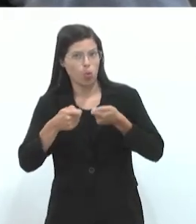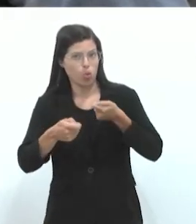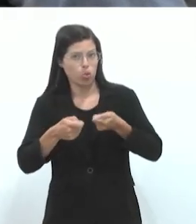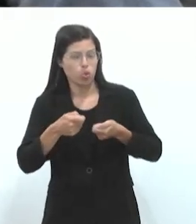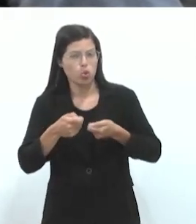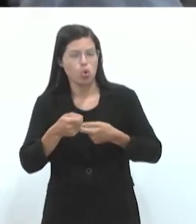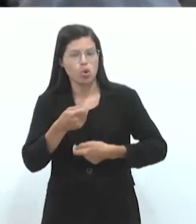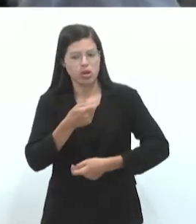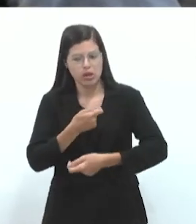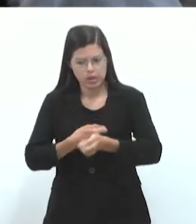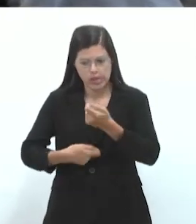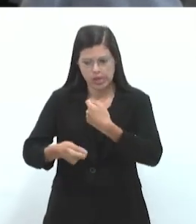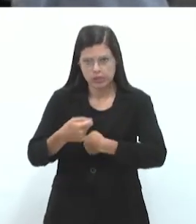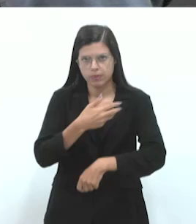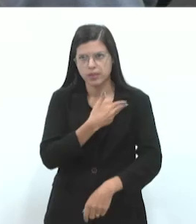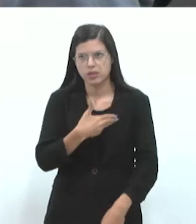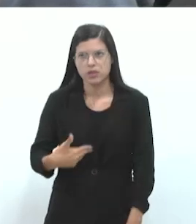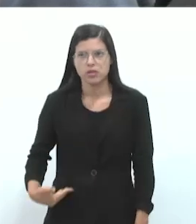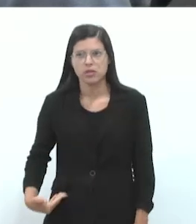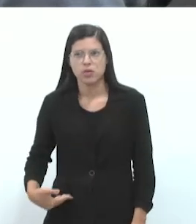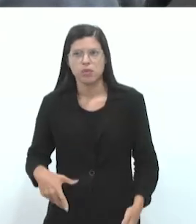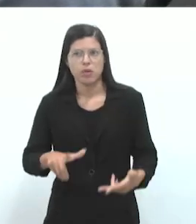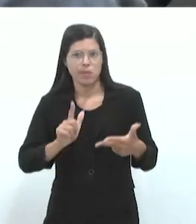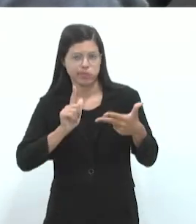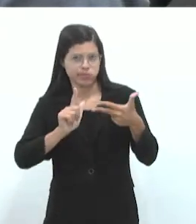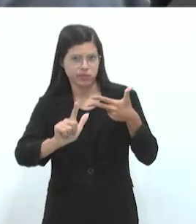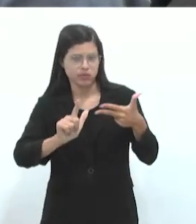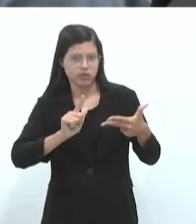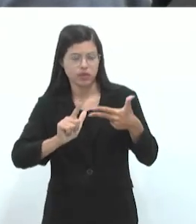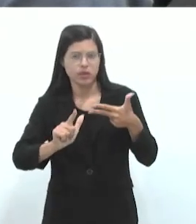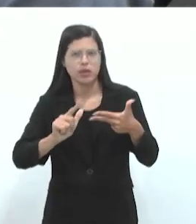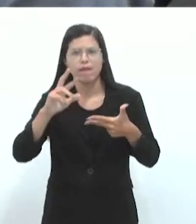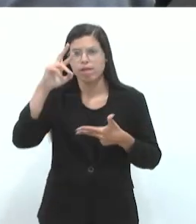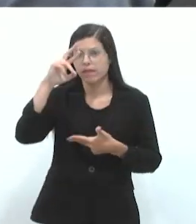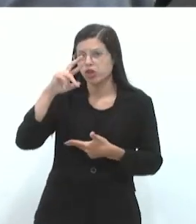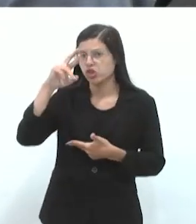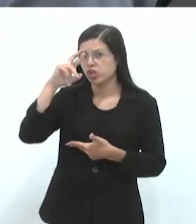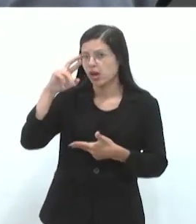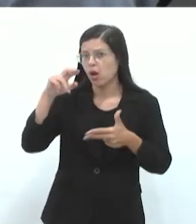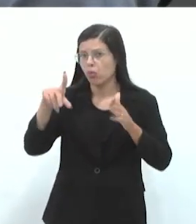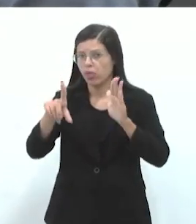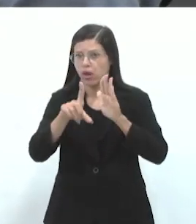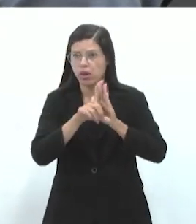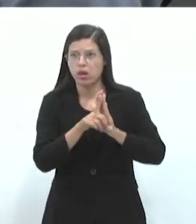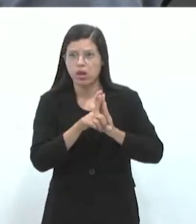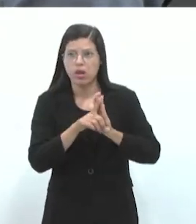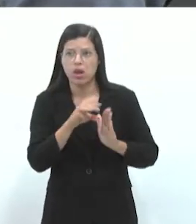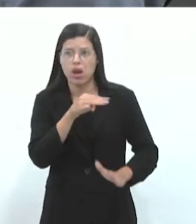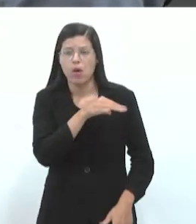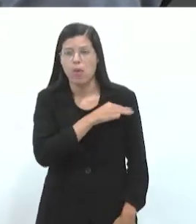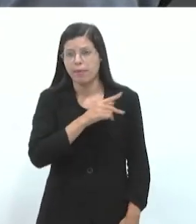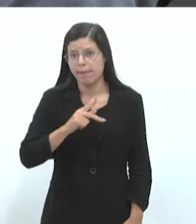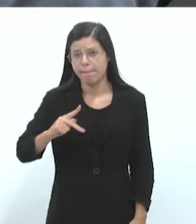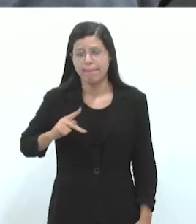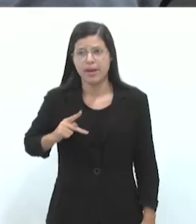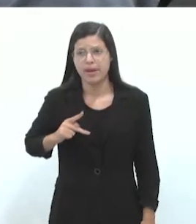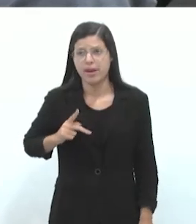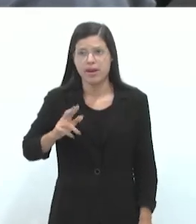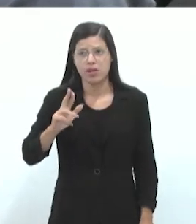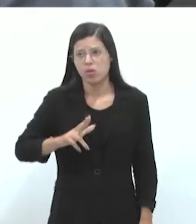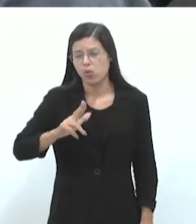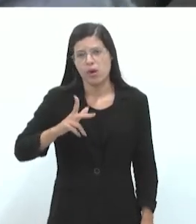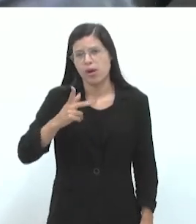administração pública é o Poder Legislativo. E quem é o fiscal das leis é o Ministério Público, não é a Não é a